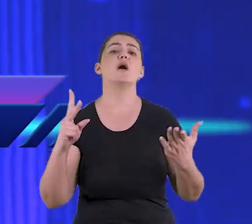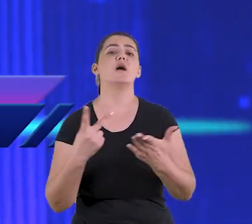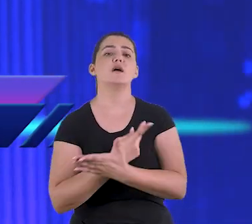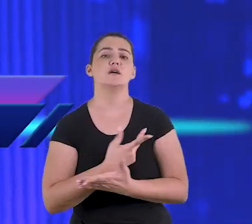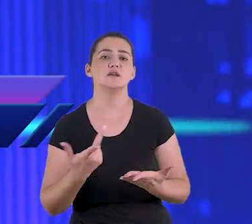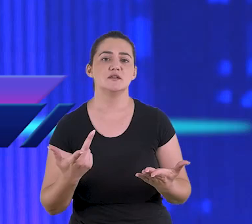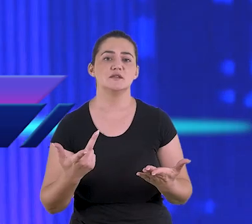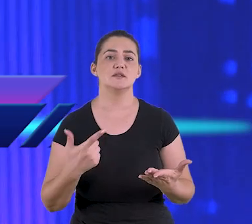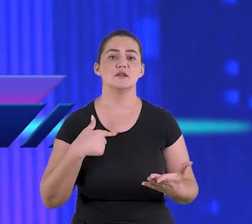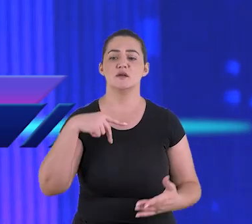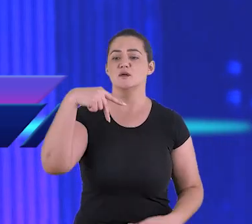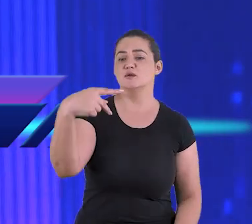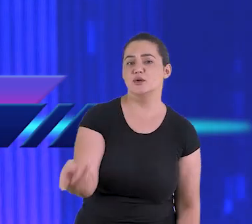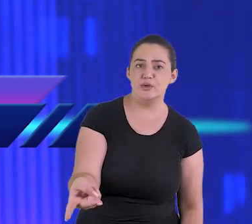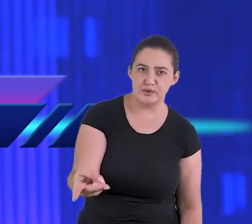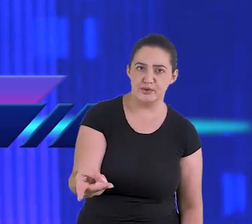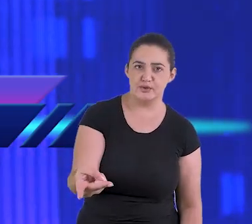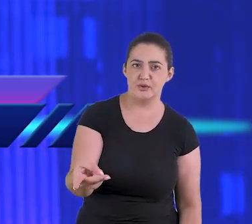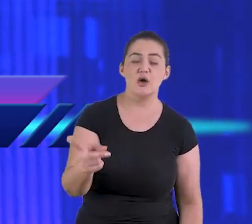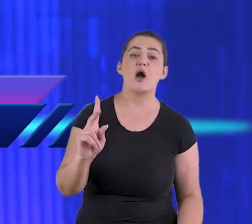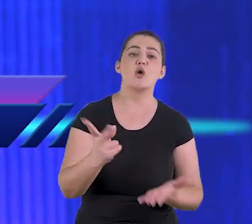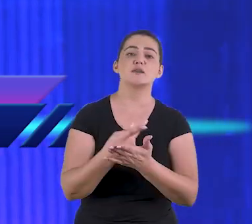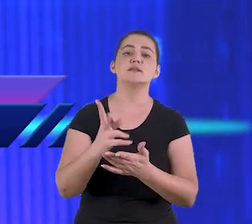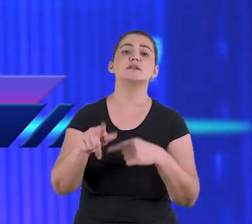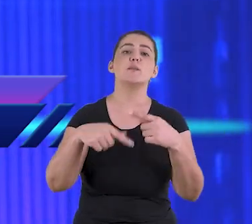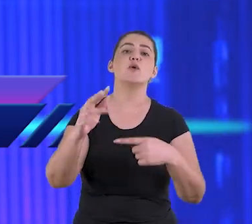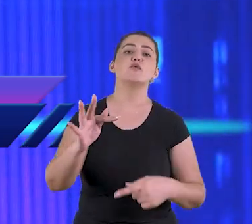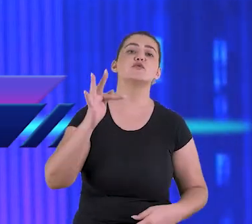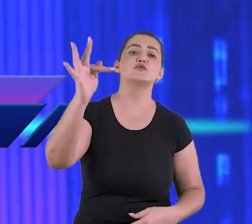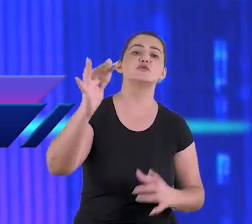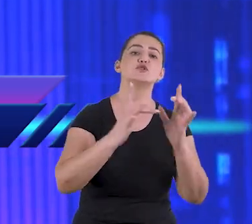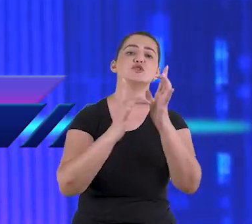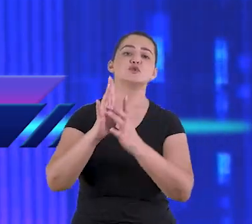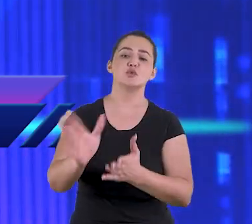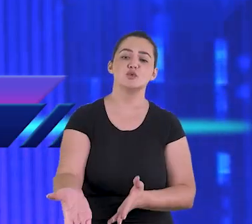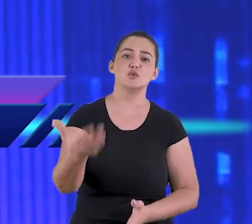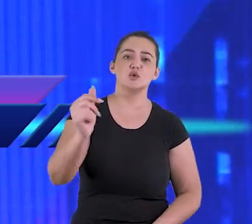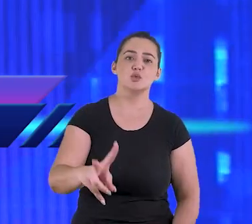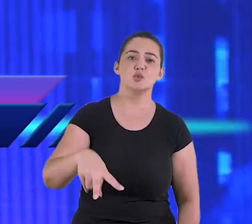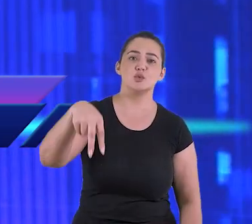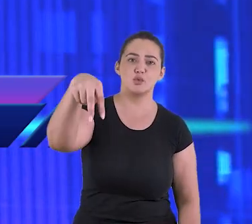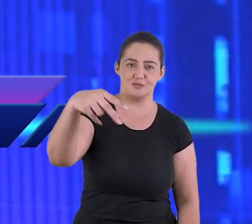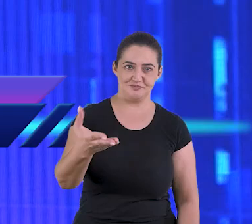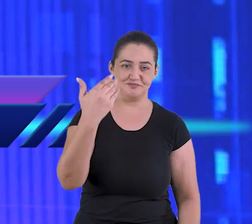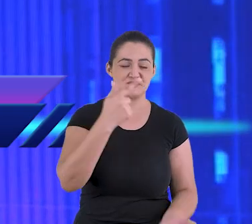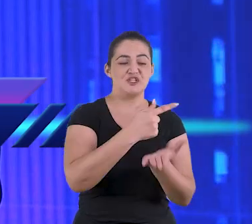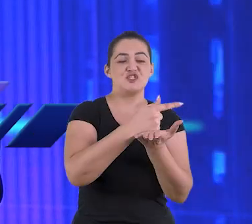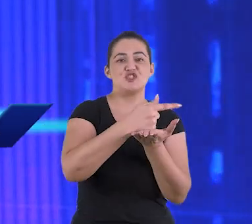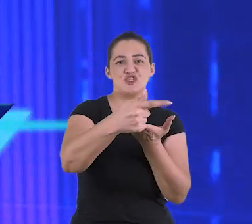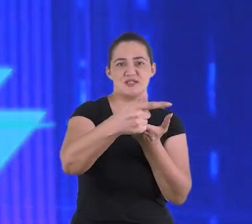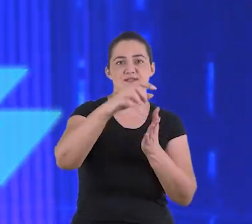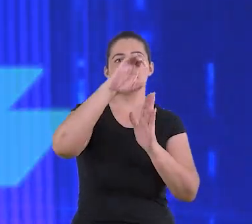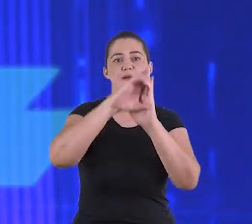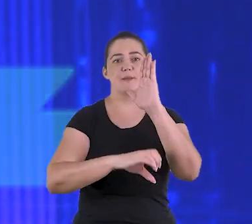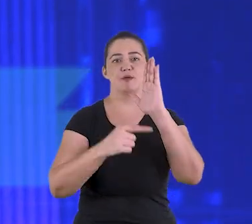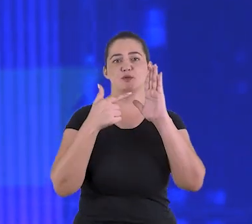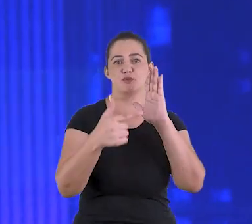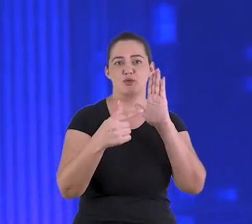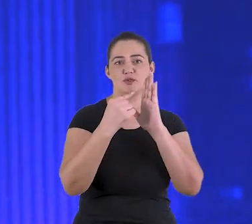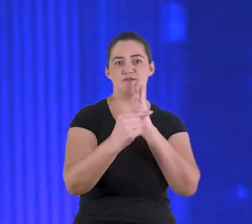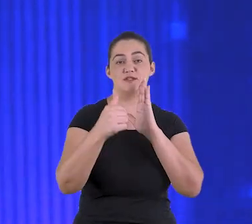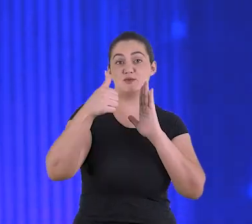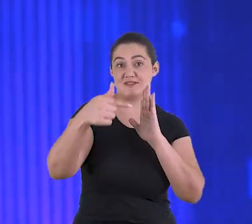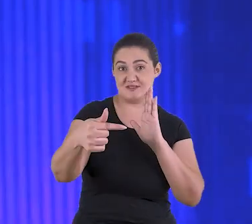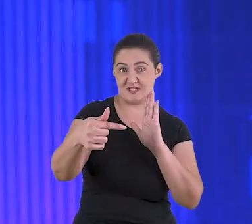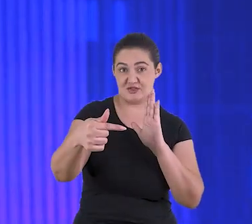e também o que acontece quando ele ressuscita. Vamos lá para o comecinho da Bíblia, Gênesis 2:7. Esse